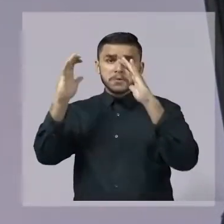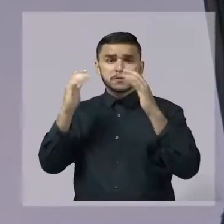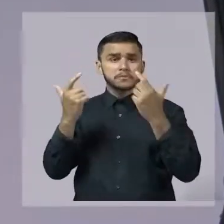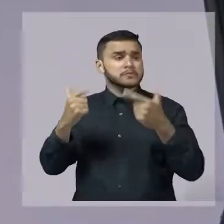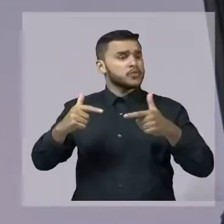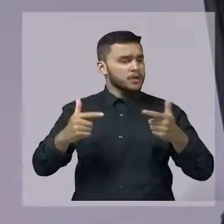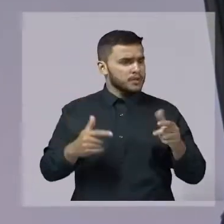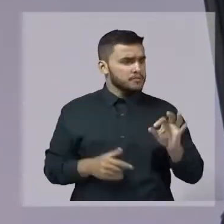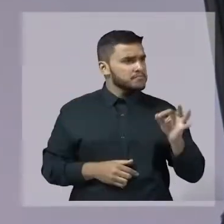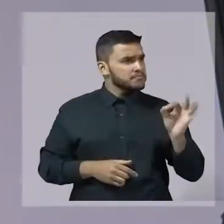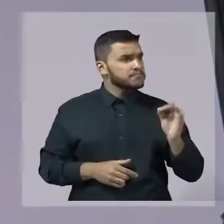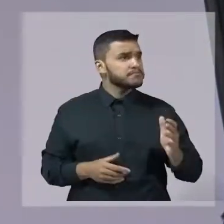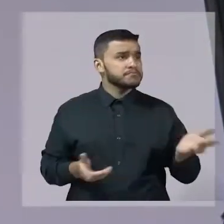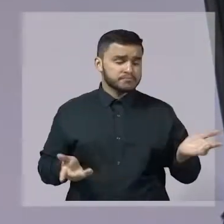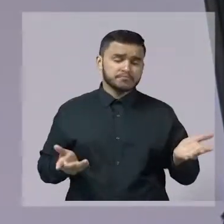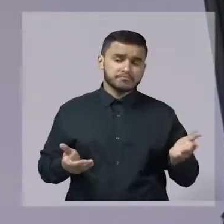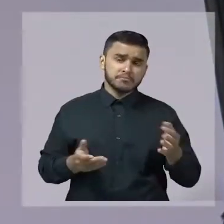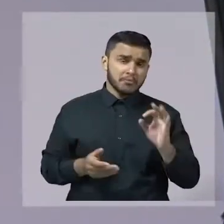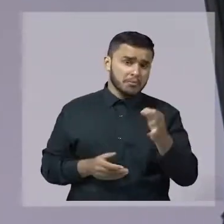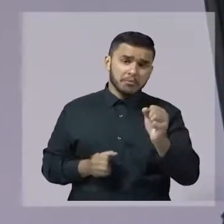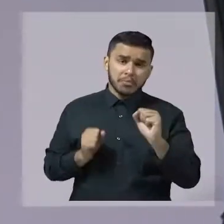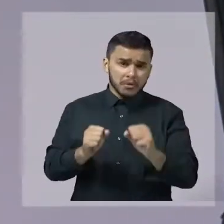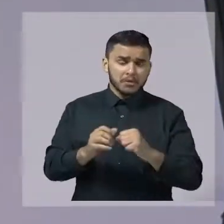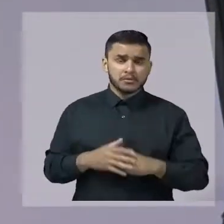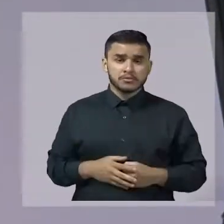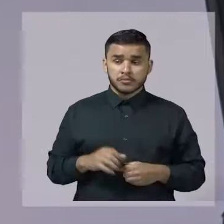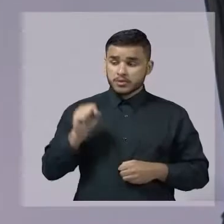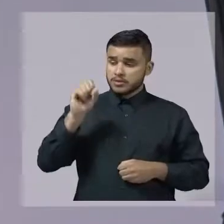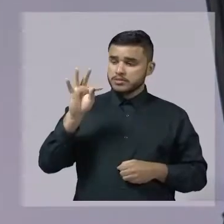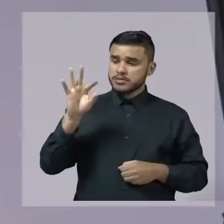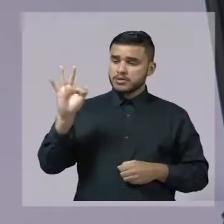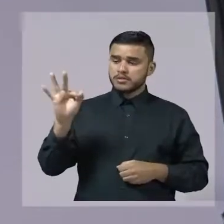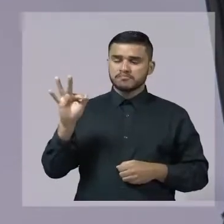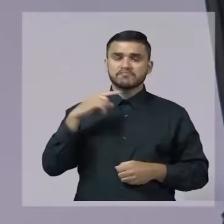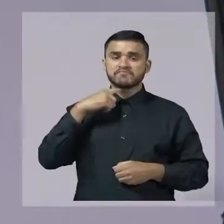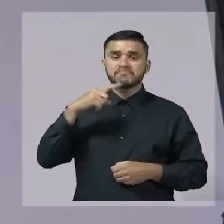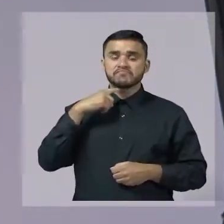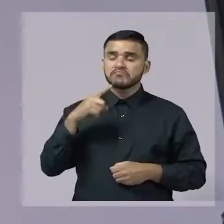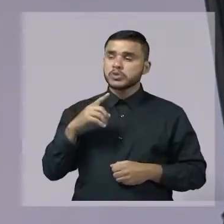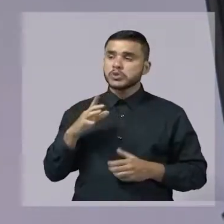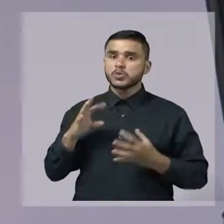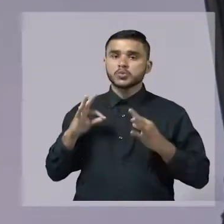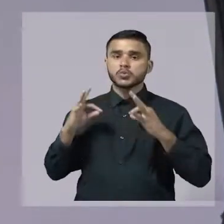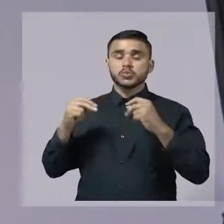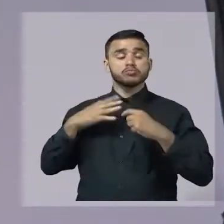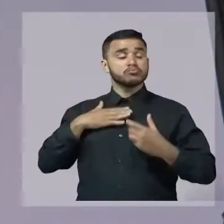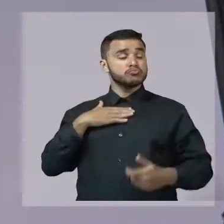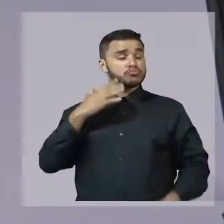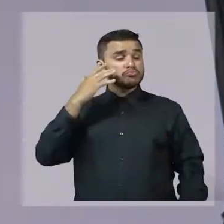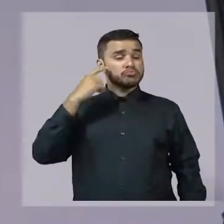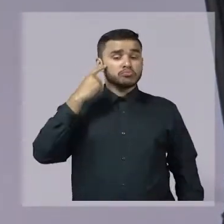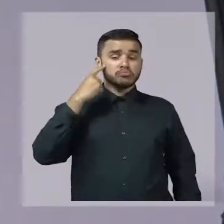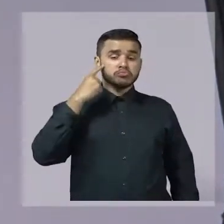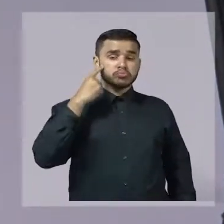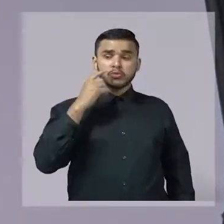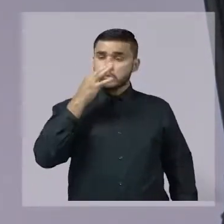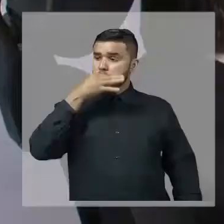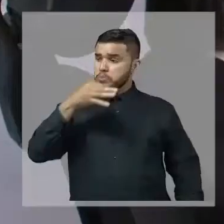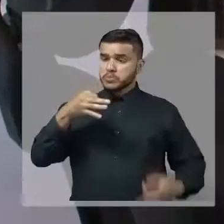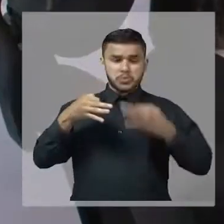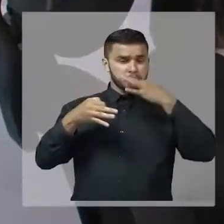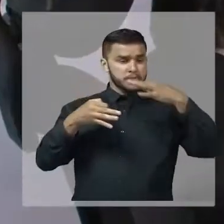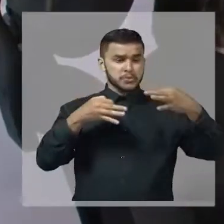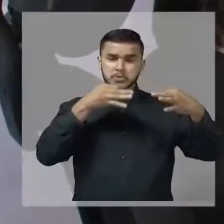Supremo é intocável, né? Acha que não pode ser